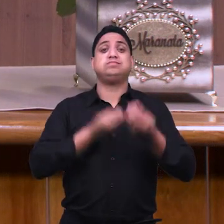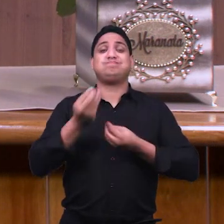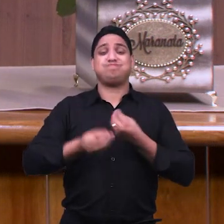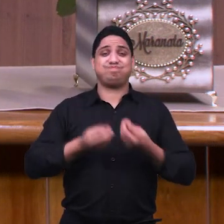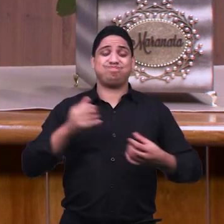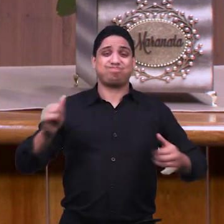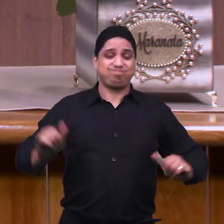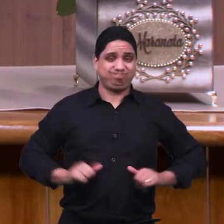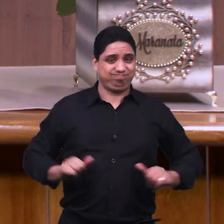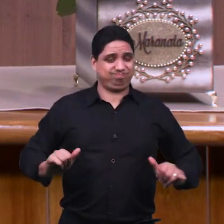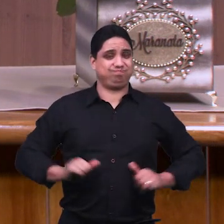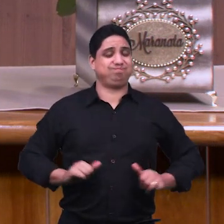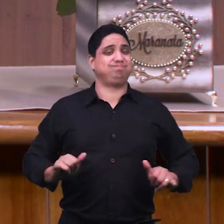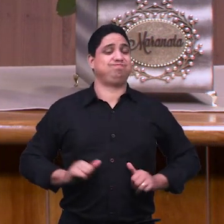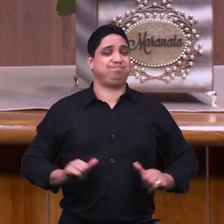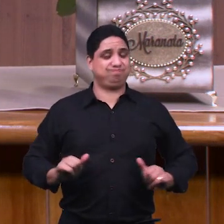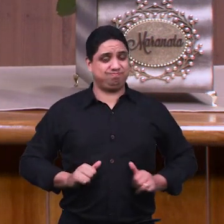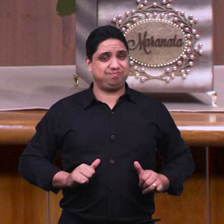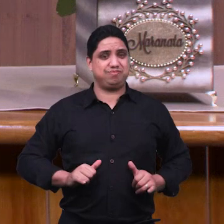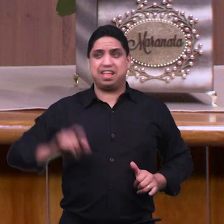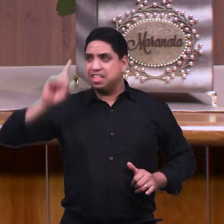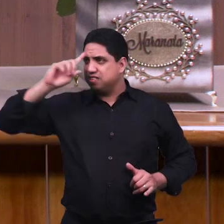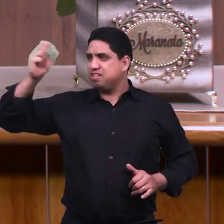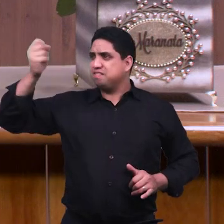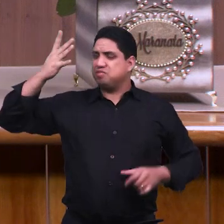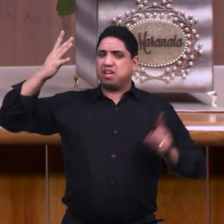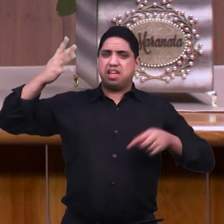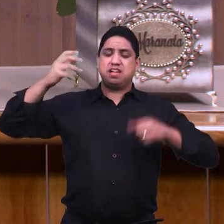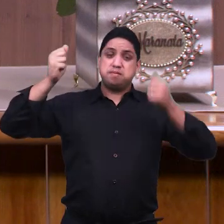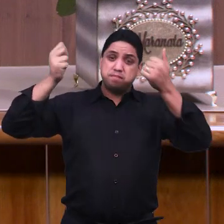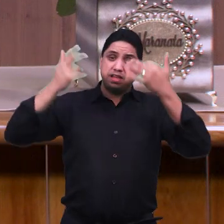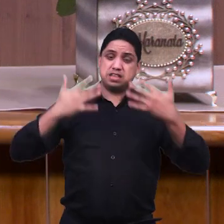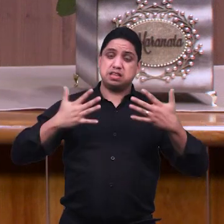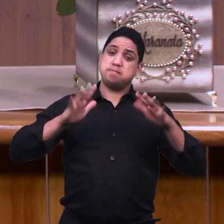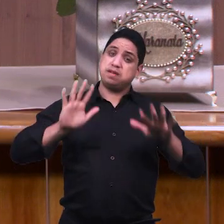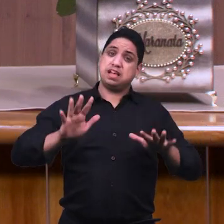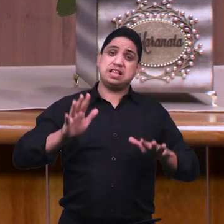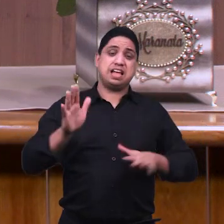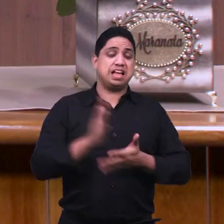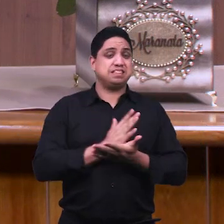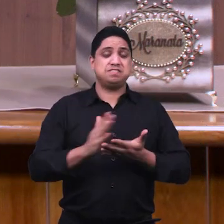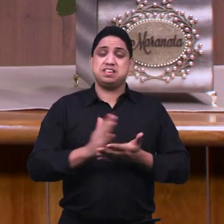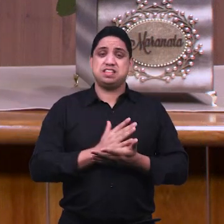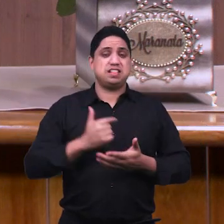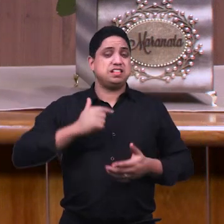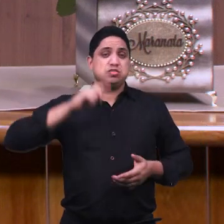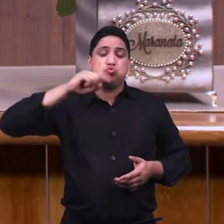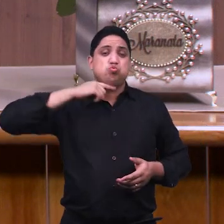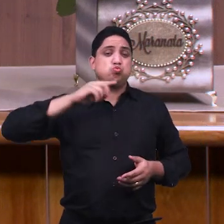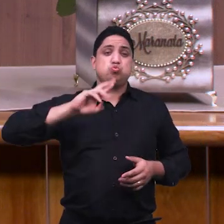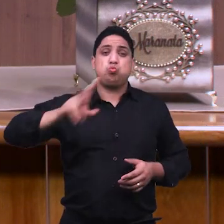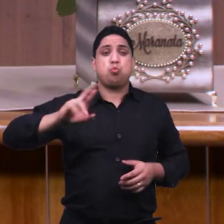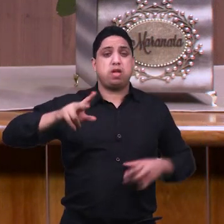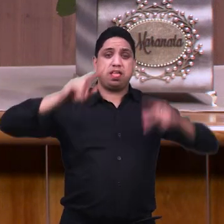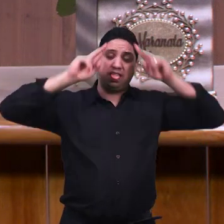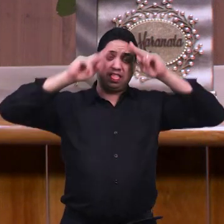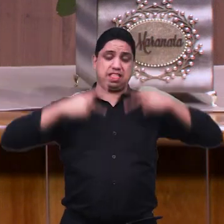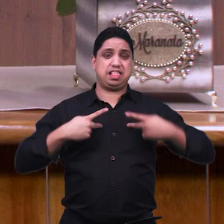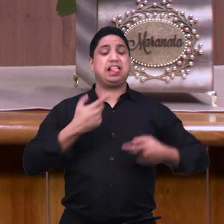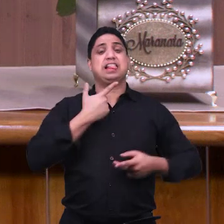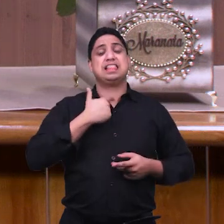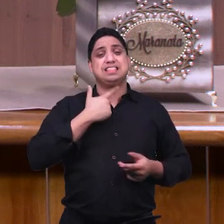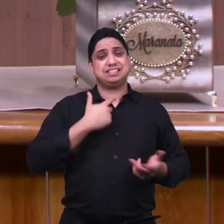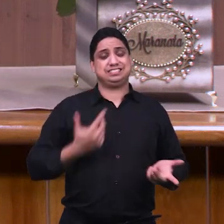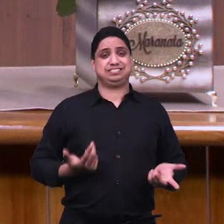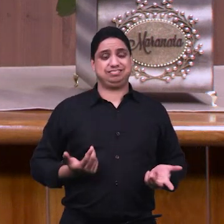sofrimento. Ah, mas Deus revelou que vai ser uma bênção. Às vezes não é o que você quer, né? É do jeito que Deus quer. Então, na eleição de